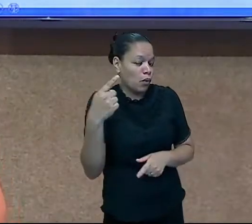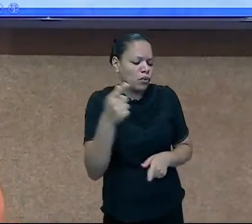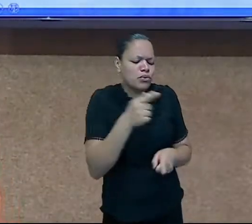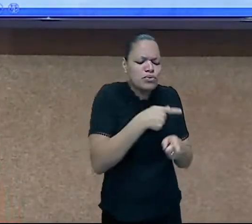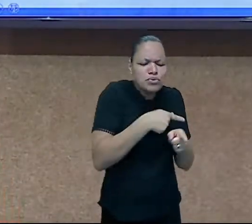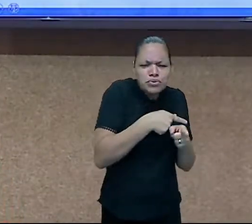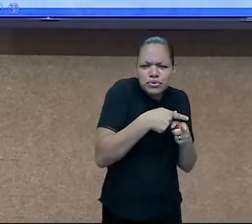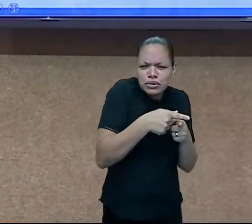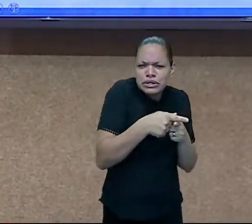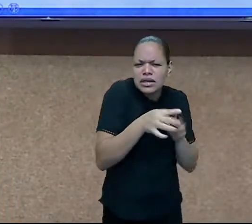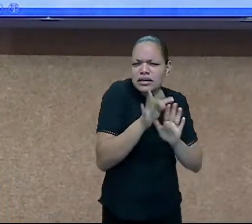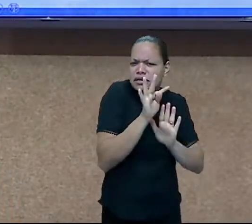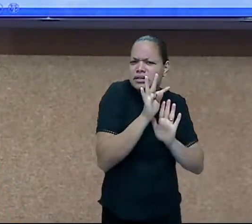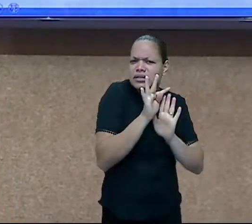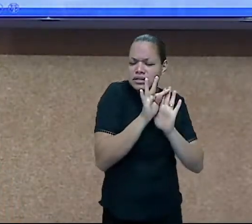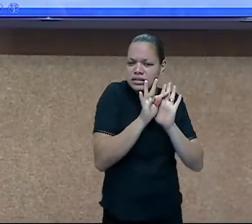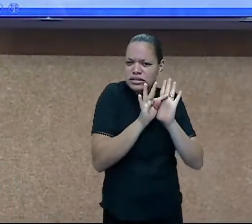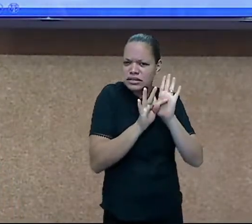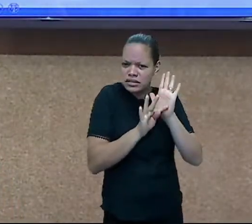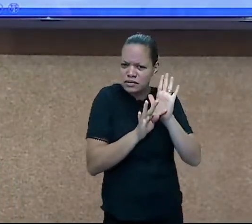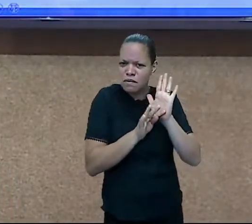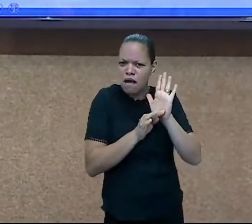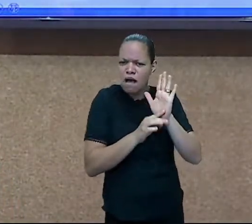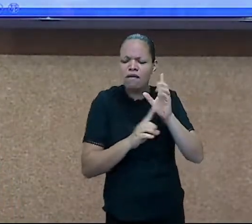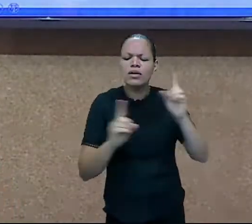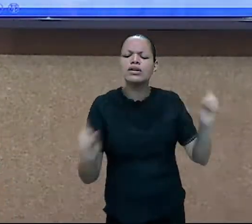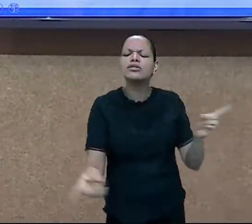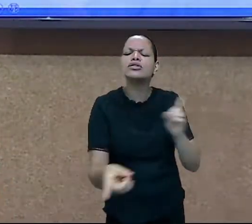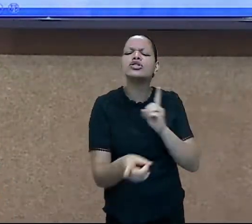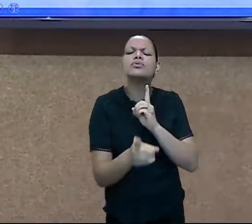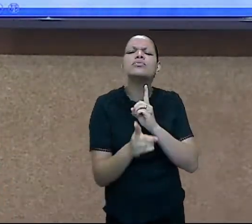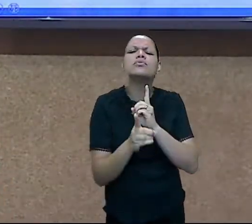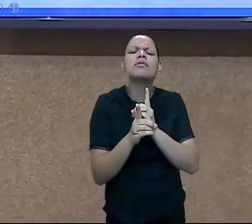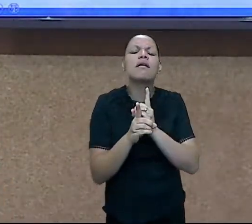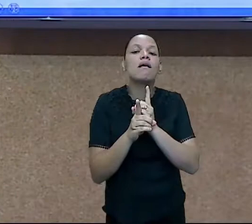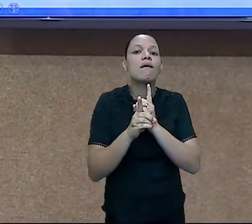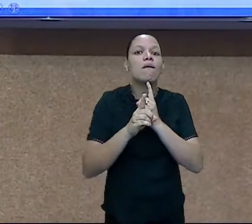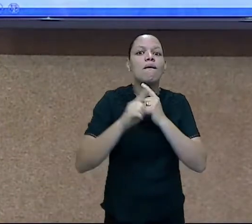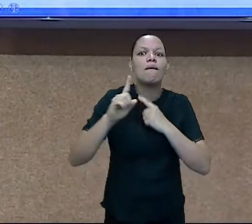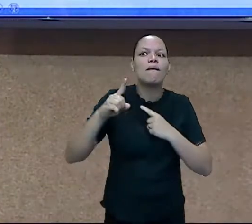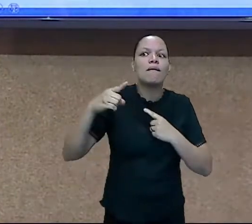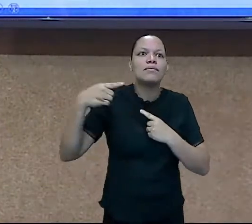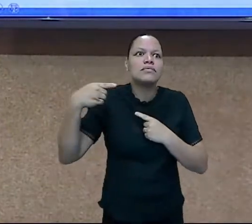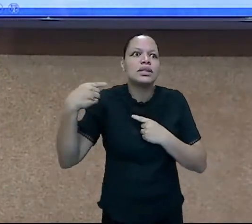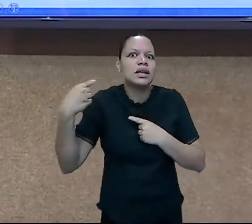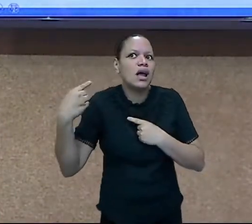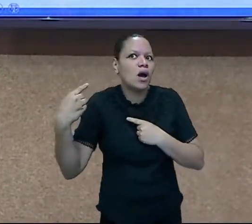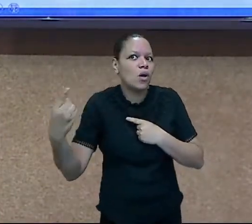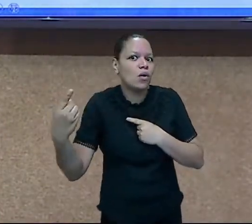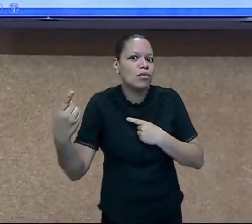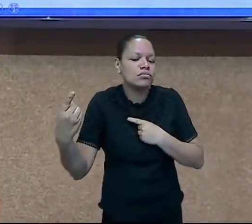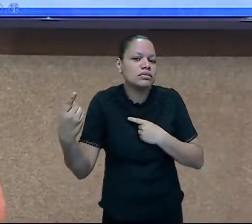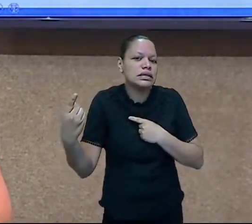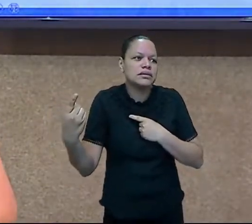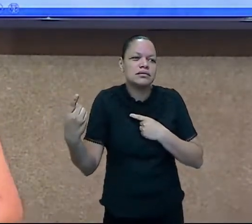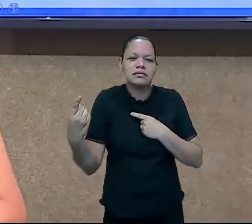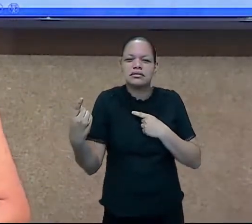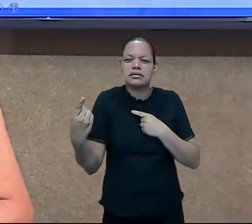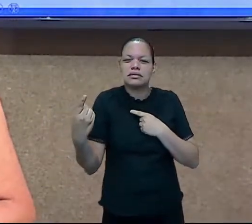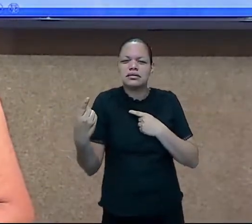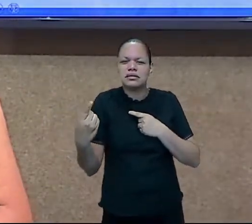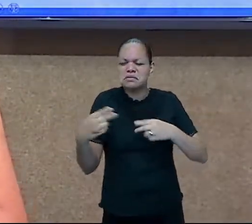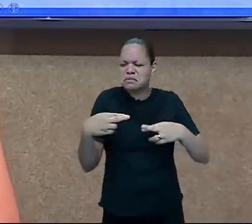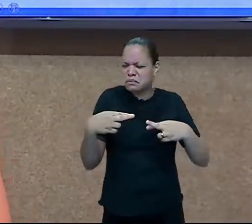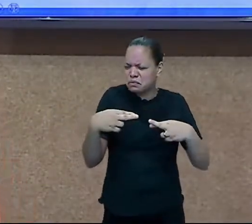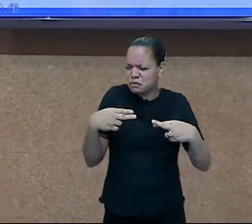encontra onomatopeia. O que é? Sons imitando o som do animal. Talvez,